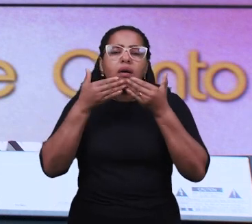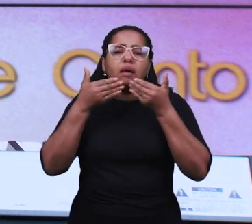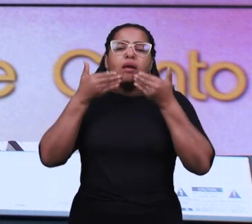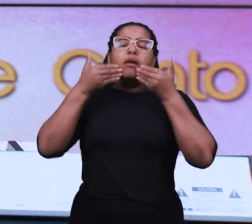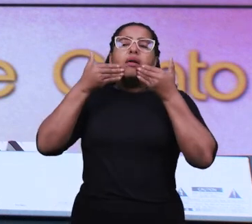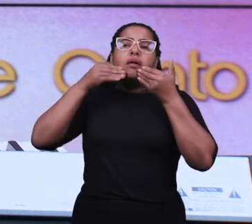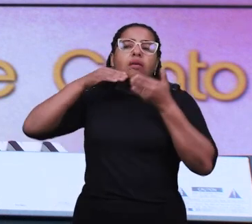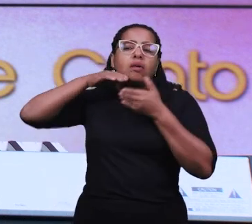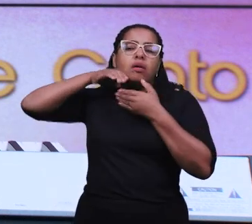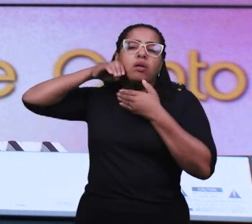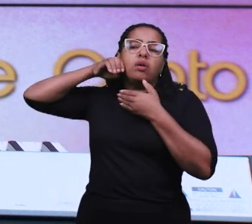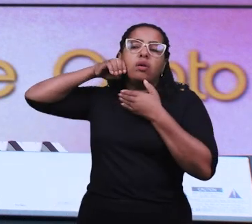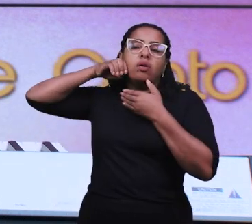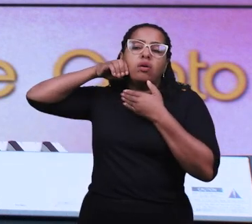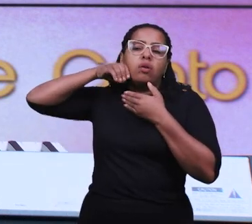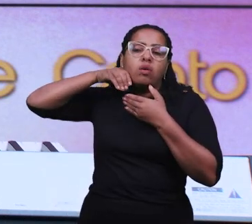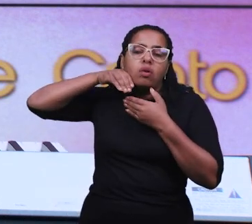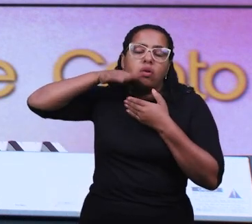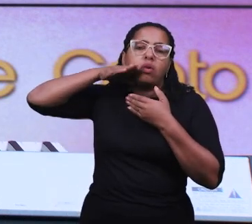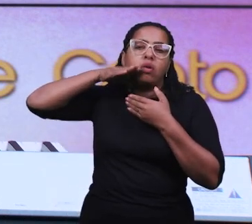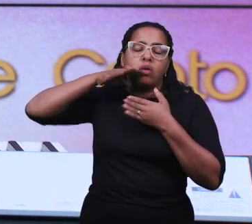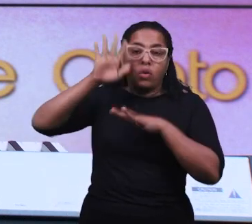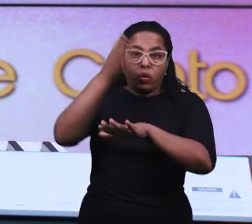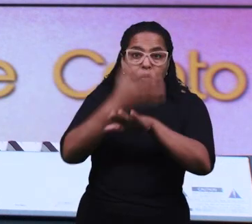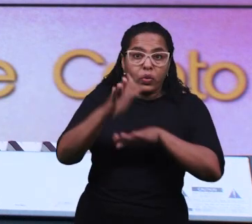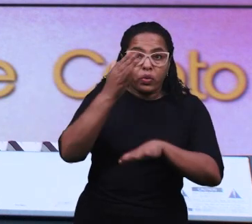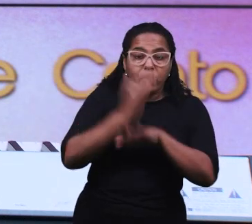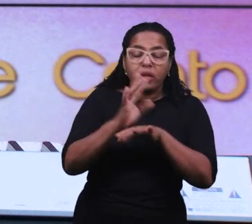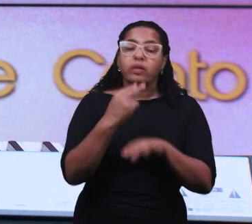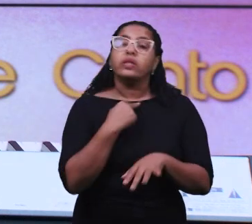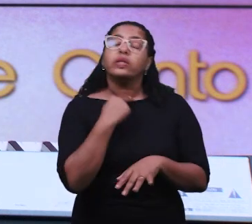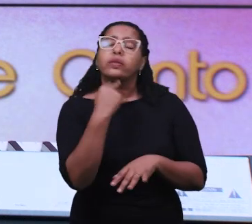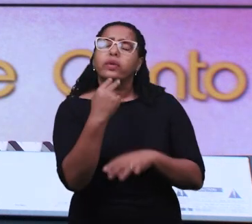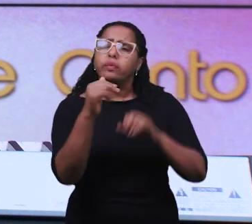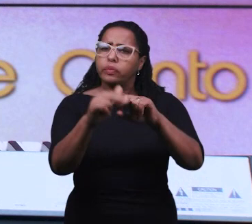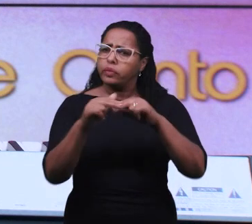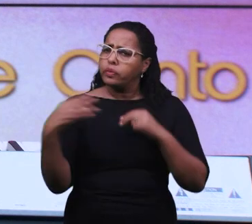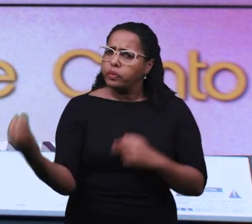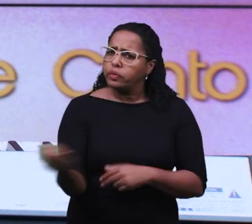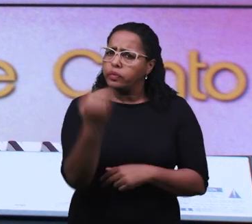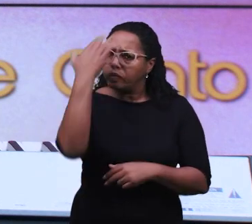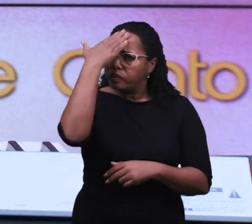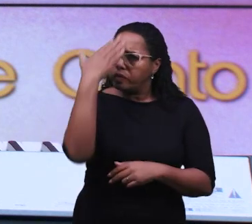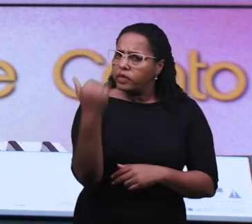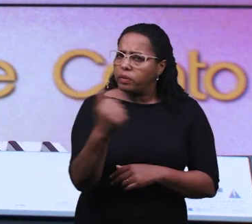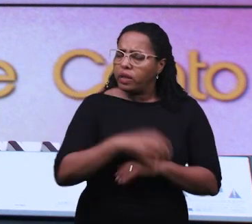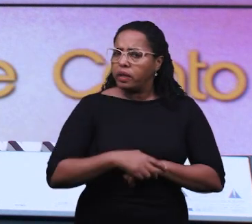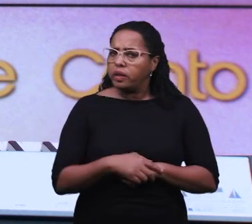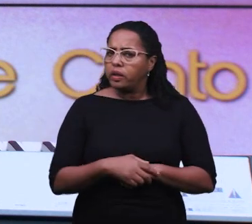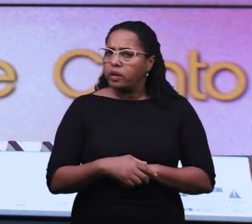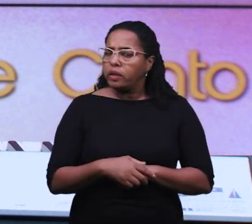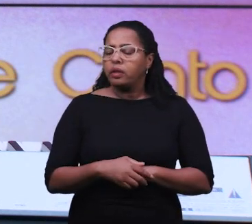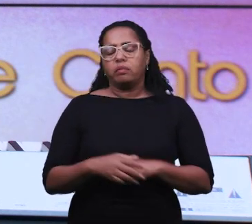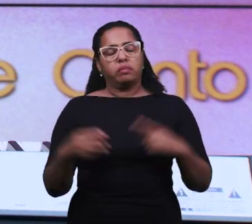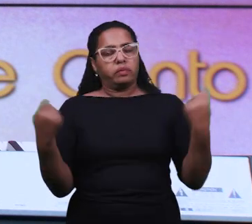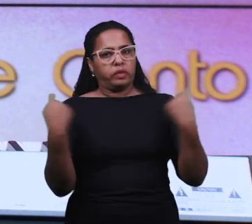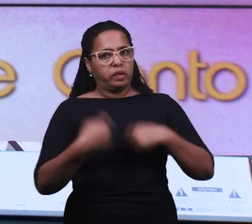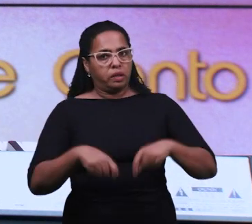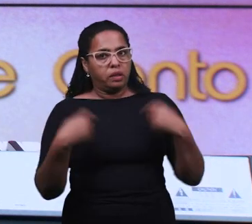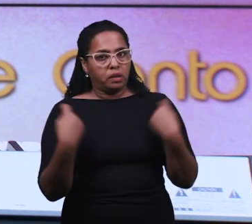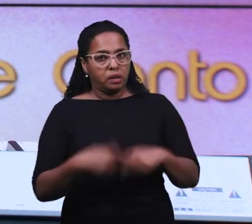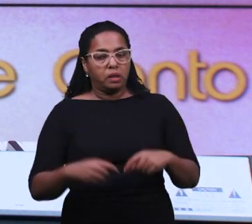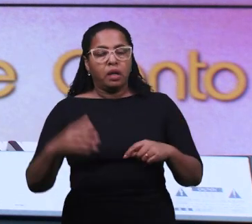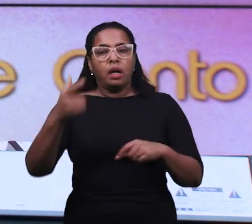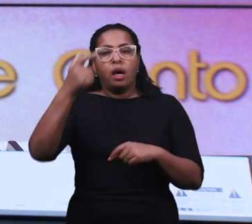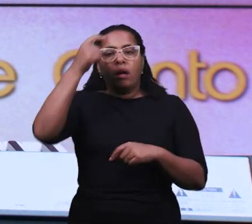para trás, mais posterior. E no treino vocal, por que é importante sabermos disso? Porque eu